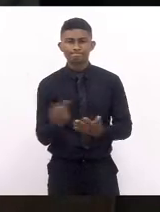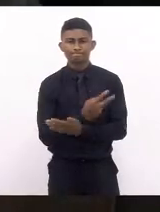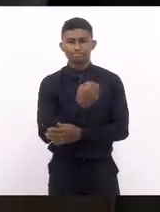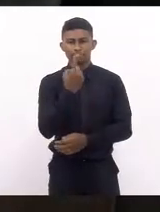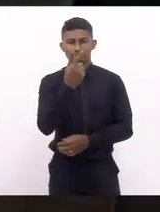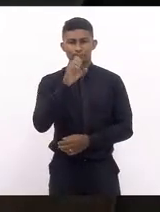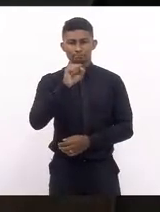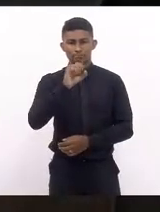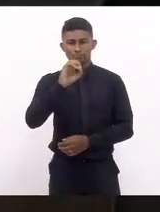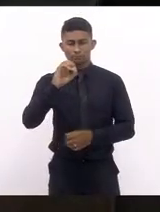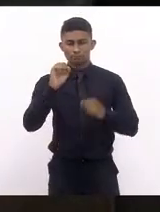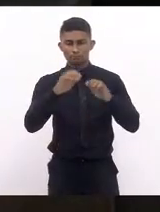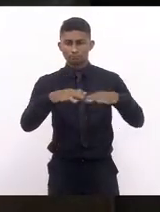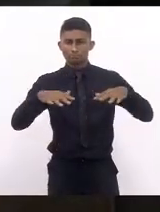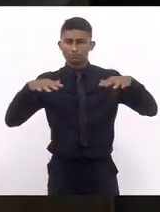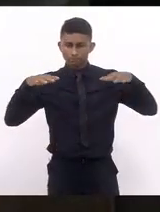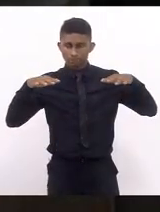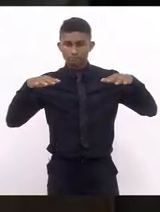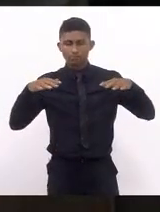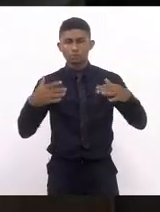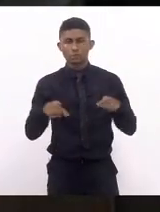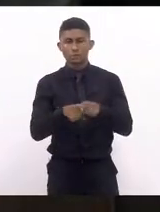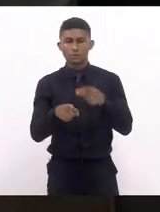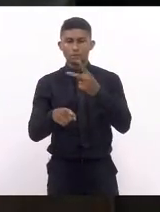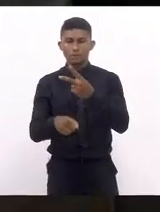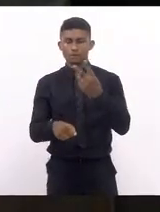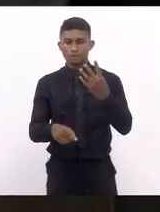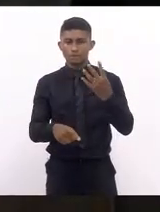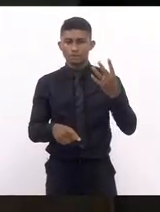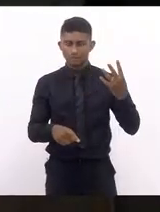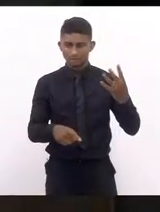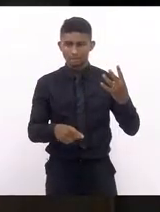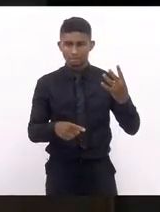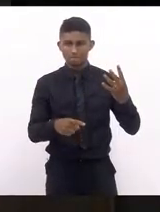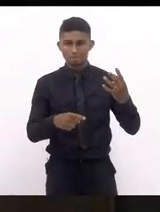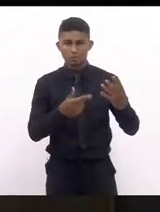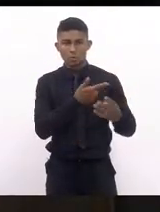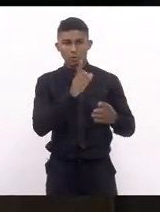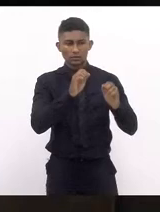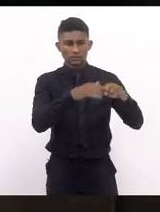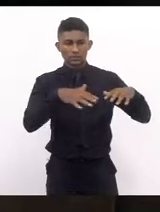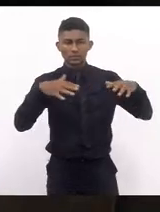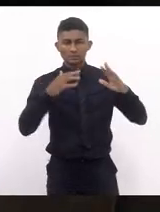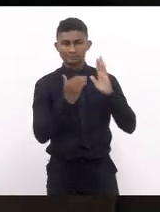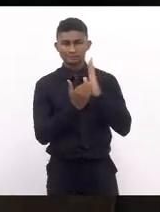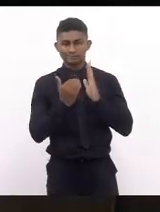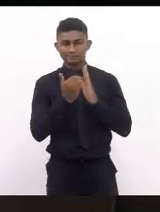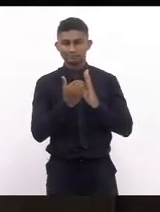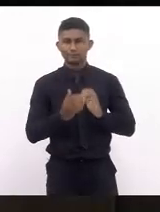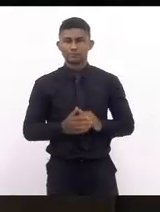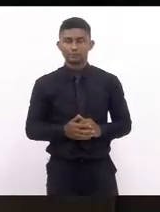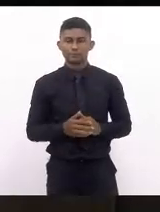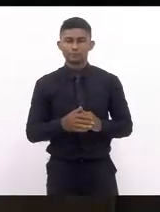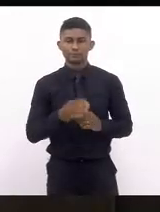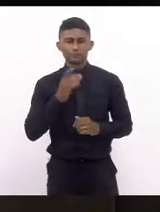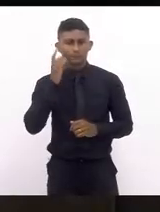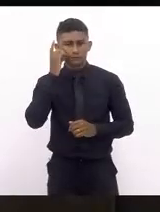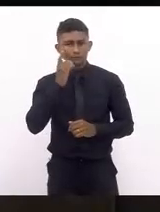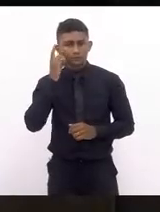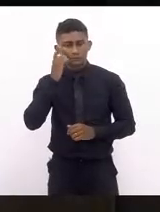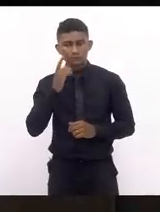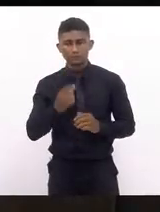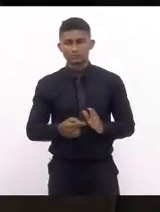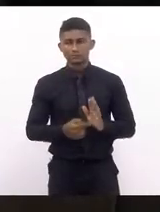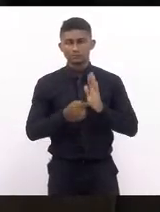centro 8 sessões Ordinárias 200 e 200 24 sessões extraordinárias deliberativas pelos deputados